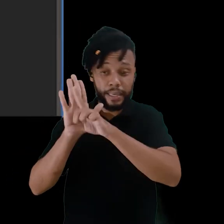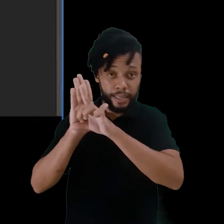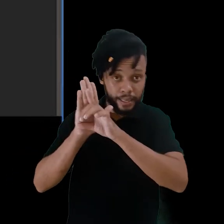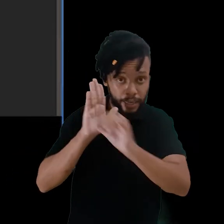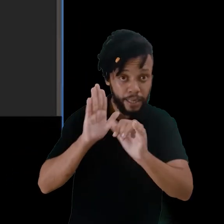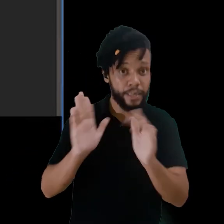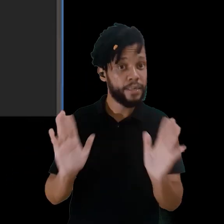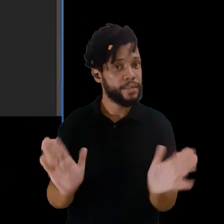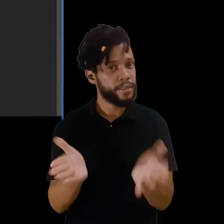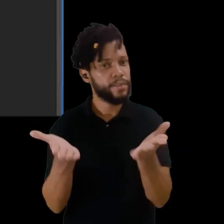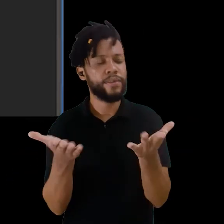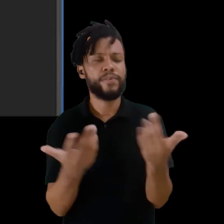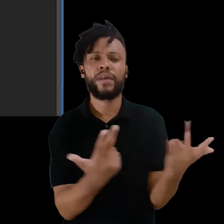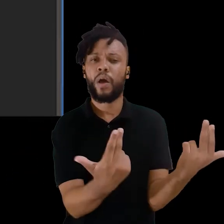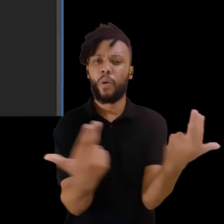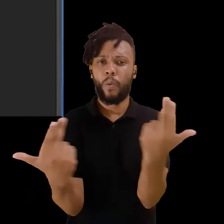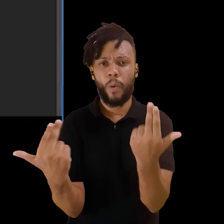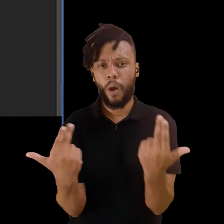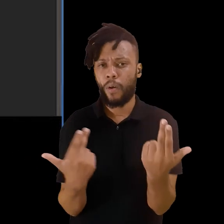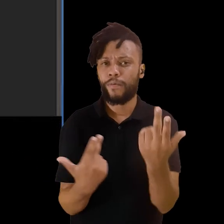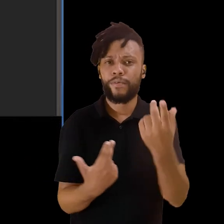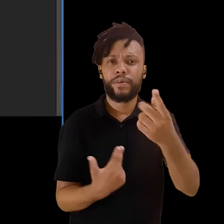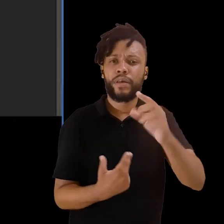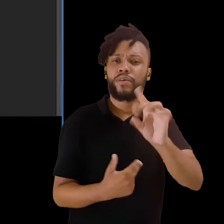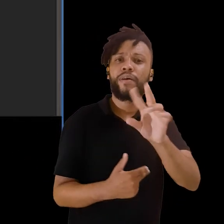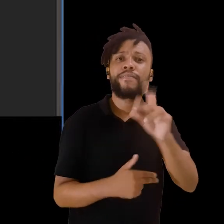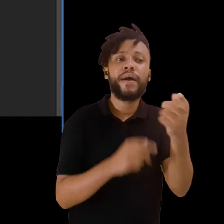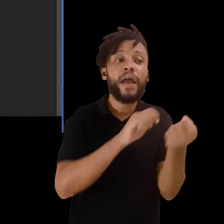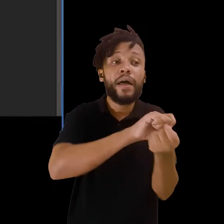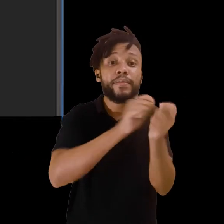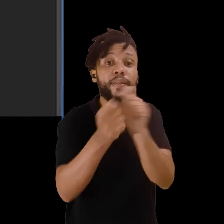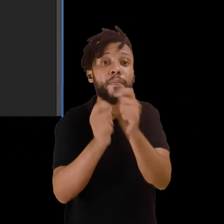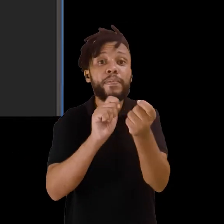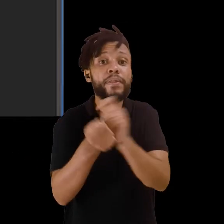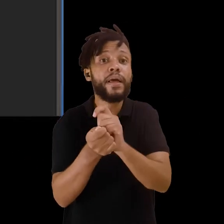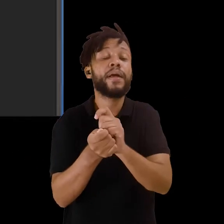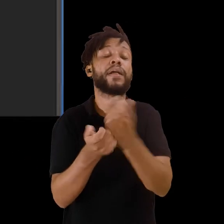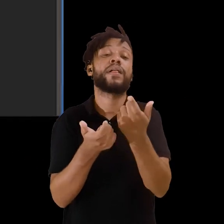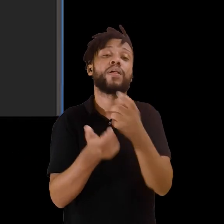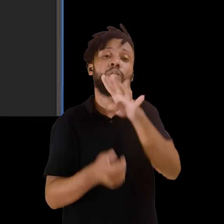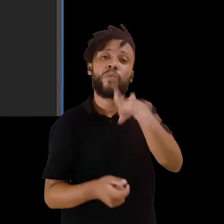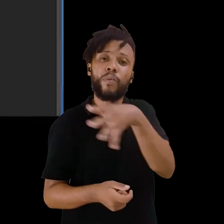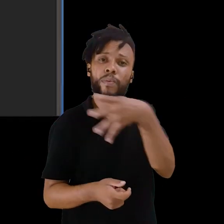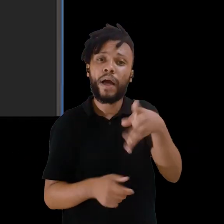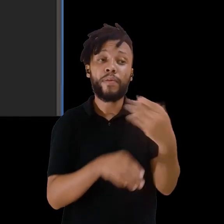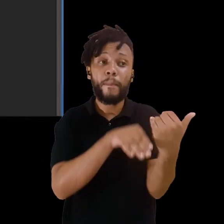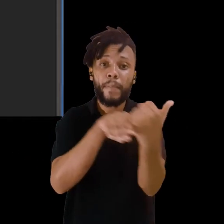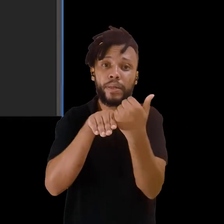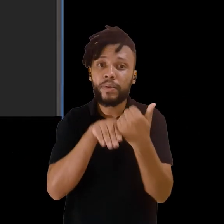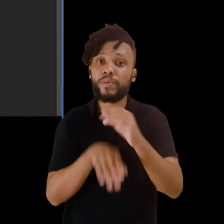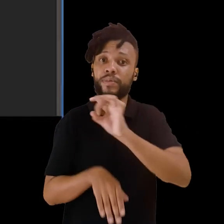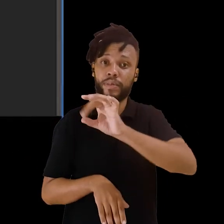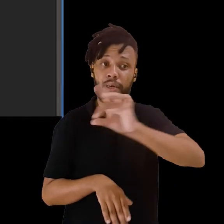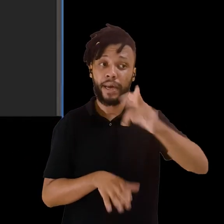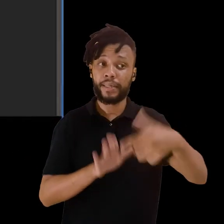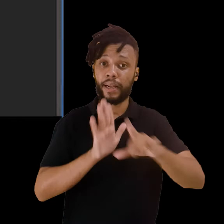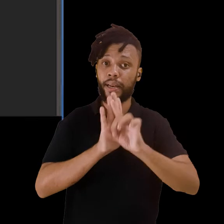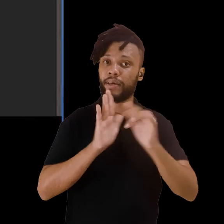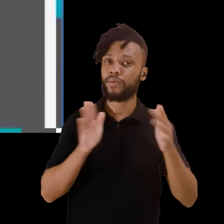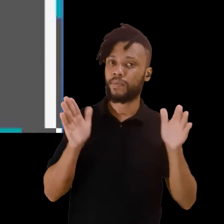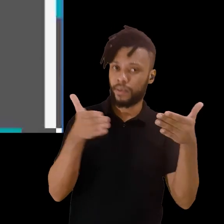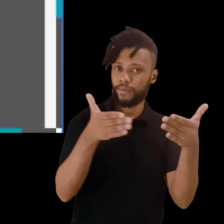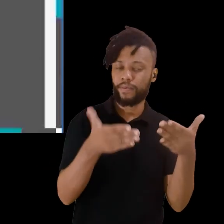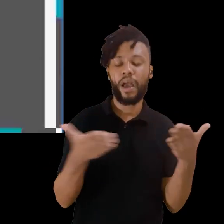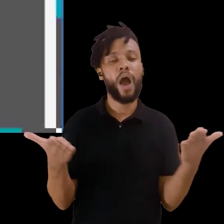você só vai adaptar para os formulários padrões de cada lei, tá? E temos aqui,